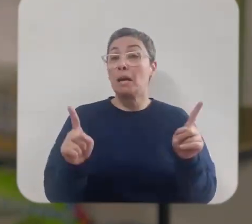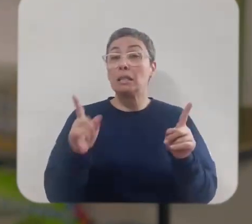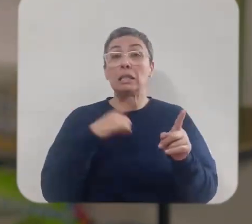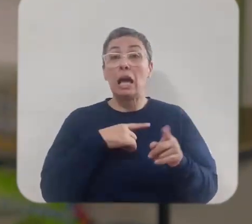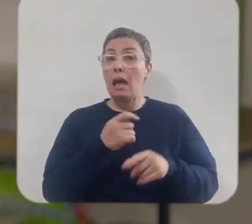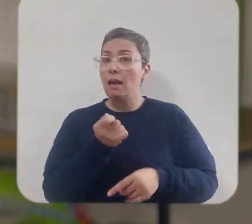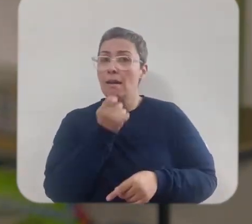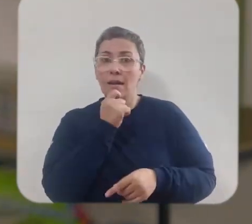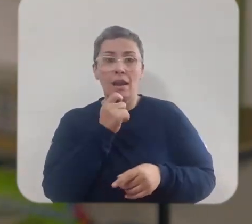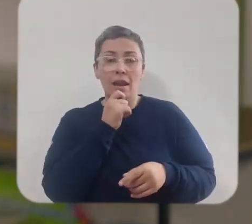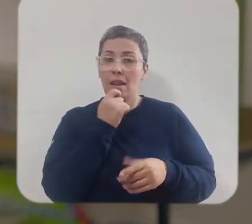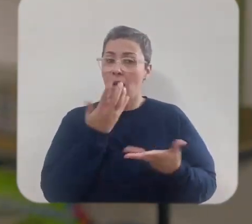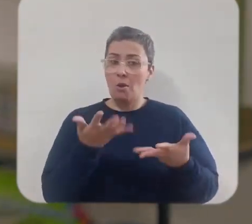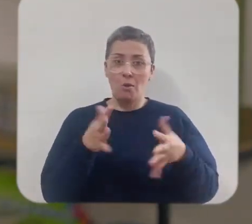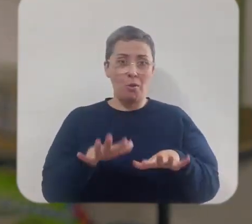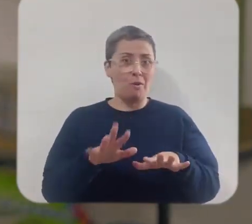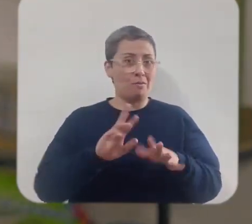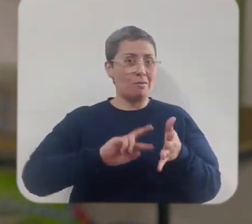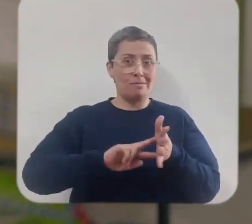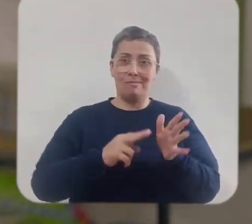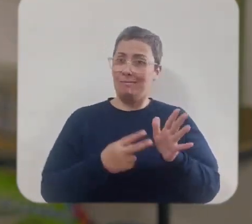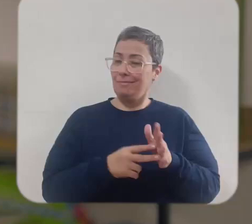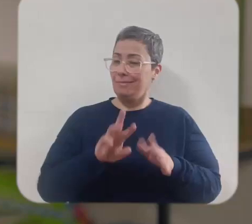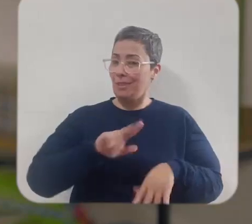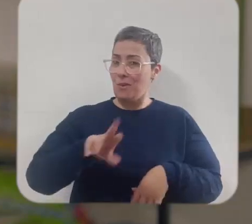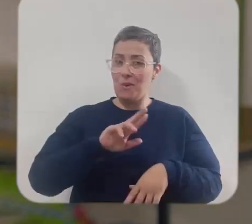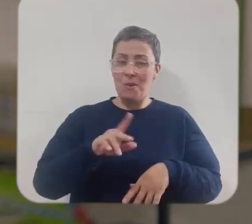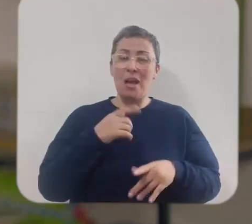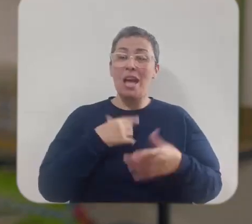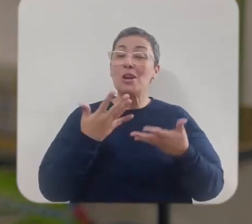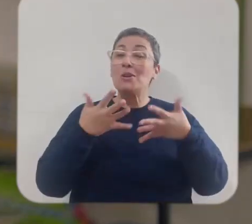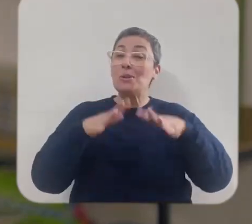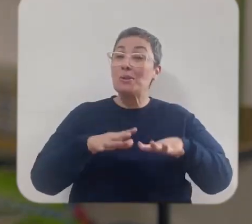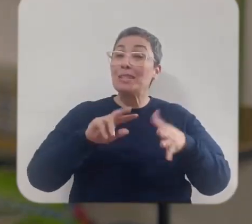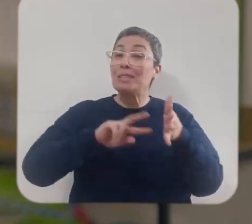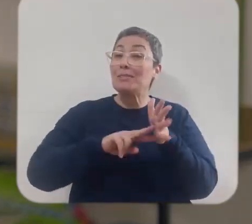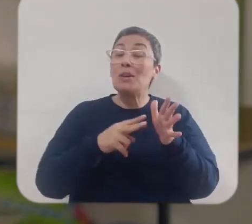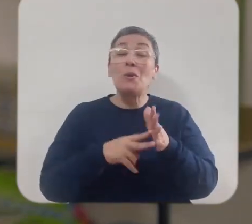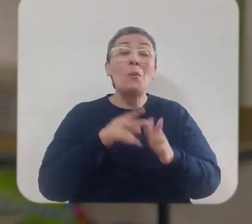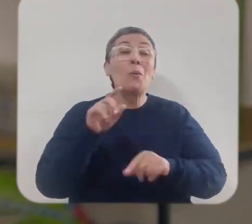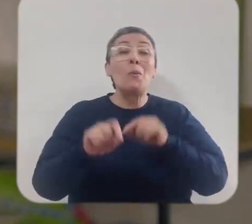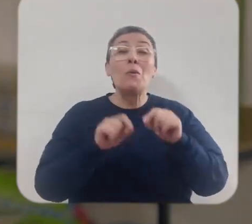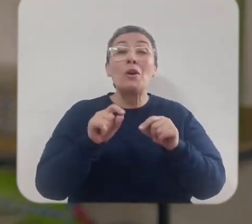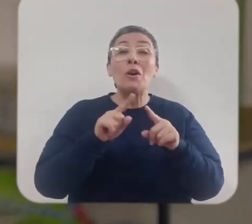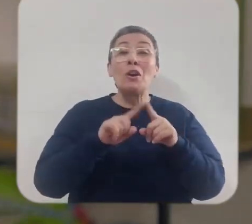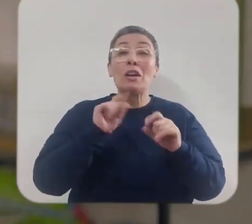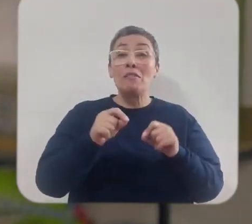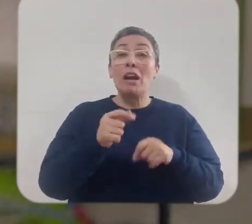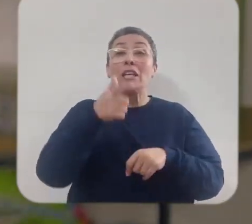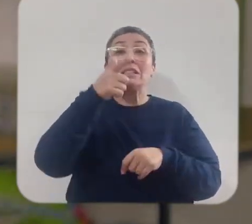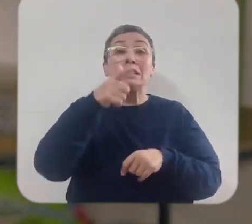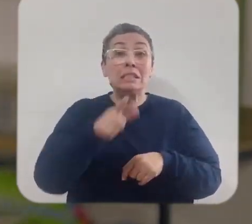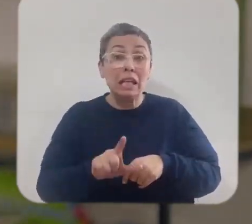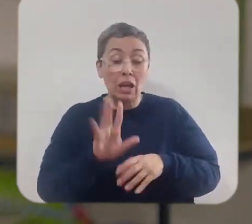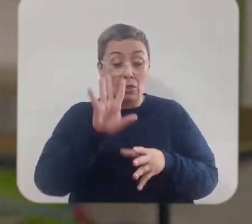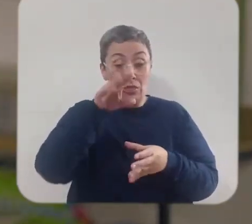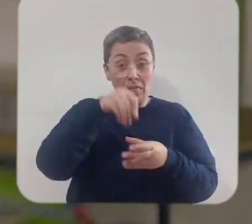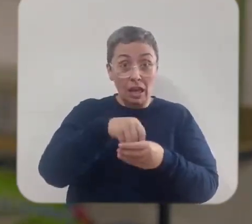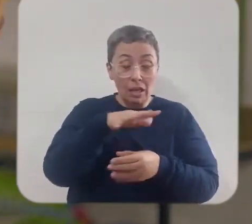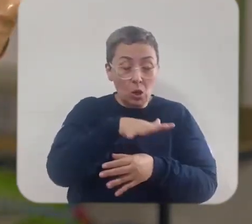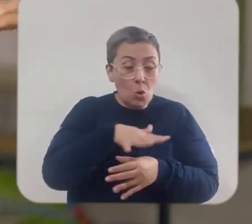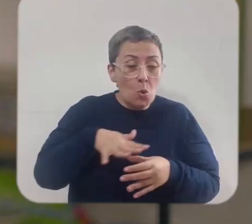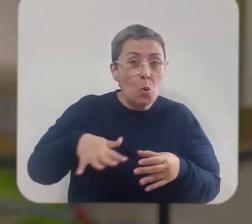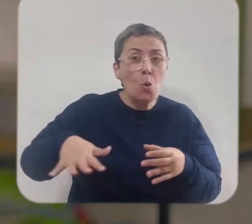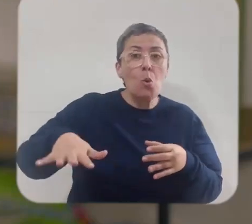mas isso ainda não é a inclusão. A inclusão é quando eu vou reiterar dentro de